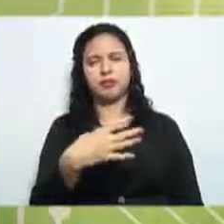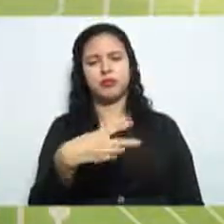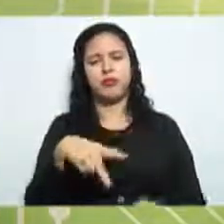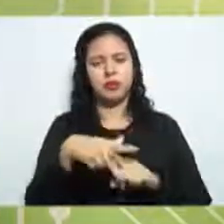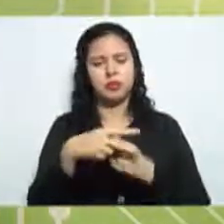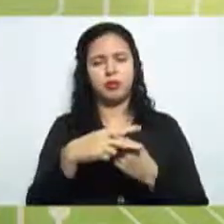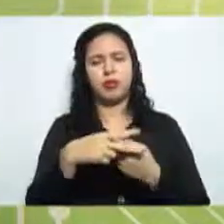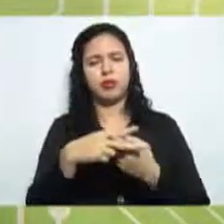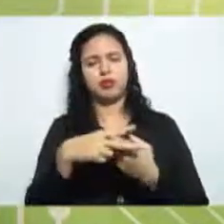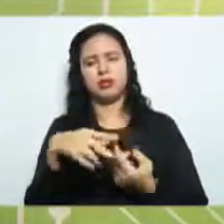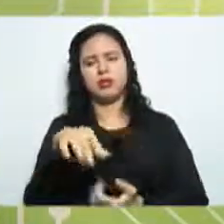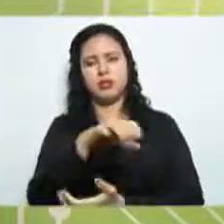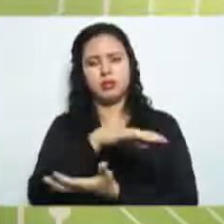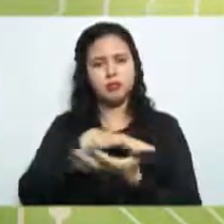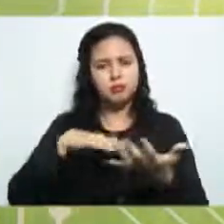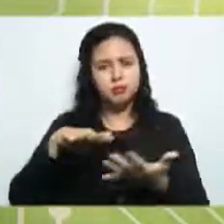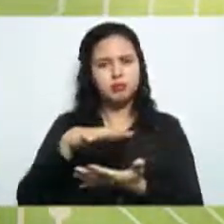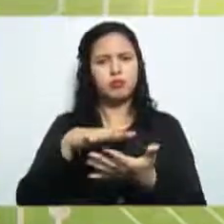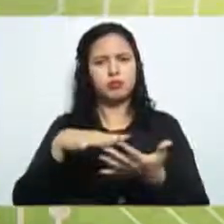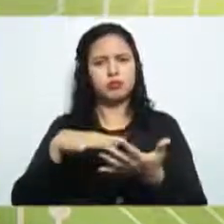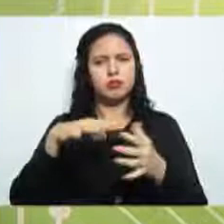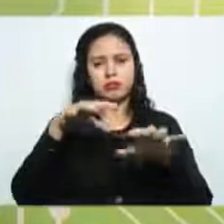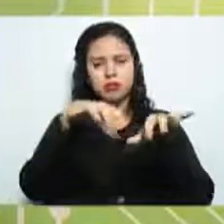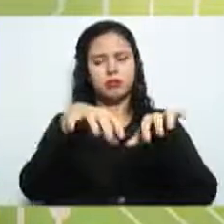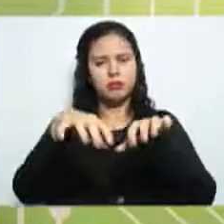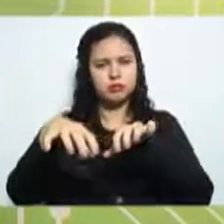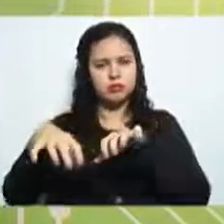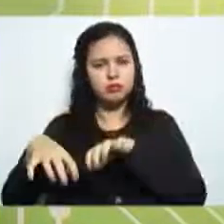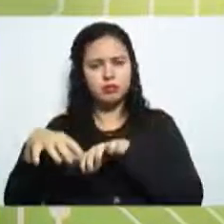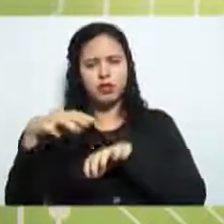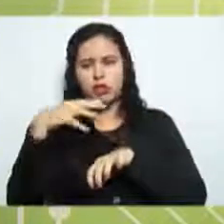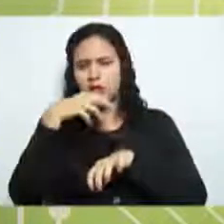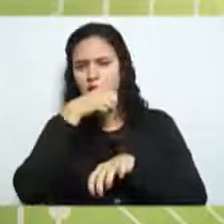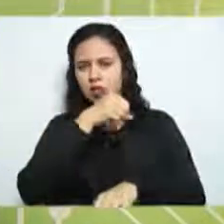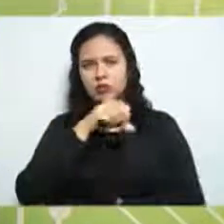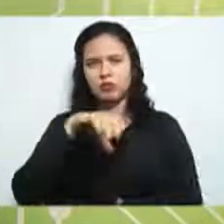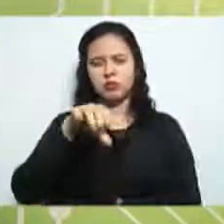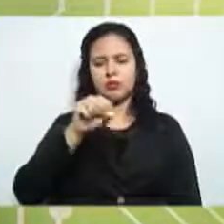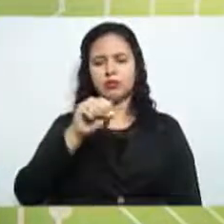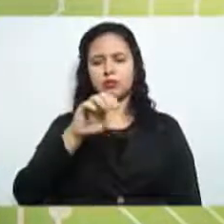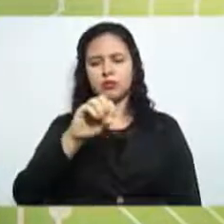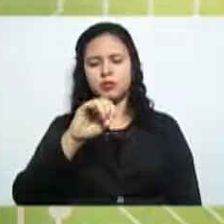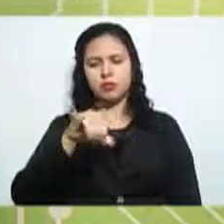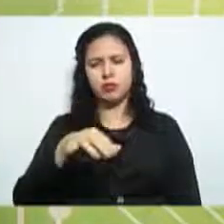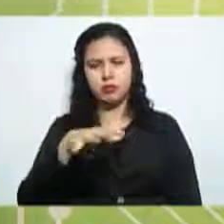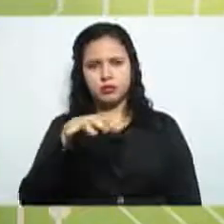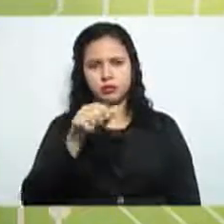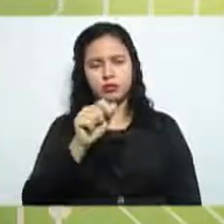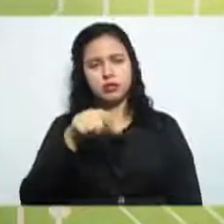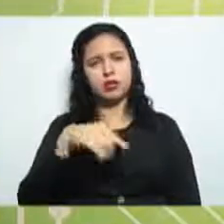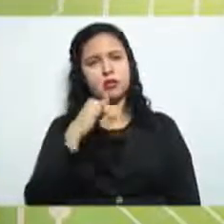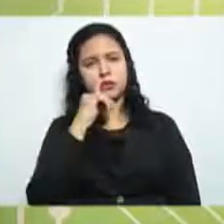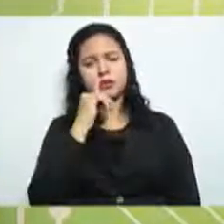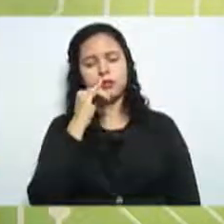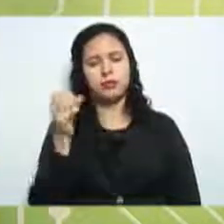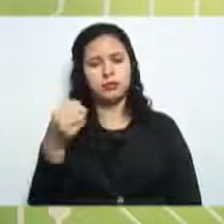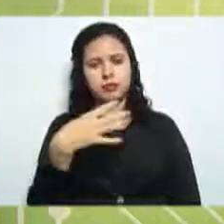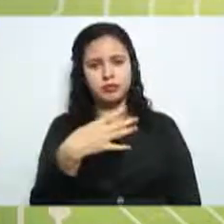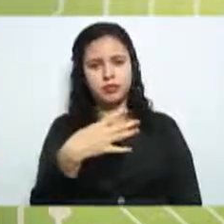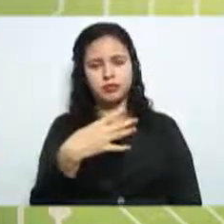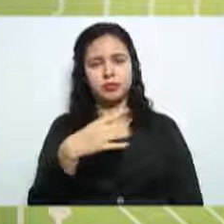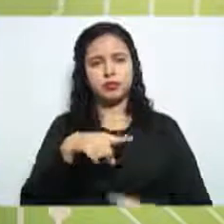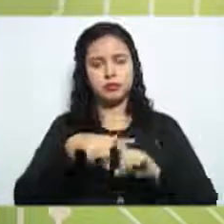colher, por exemplo, soja e vai fazer isso de uma maneira muito rápida e industrial, isso é um exemplo de modernização. No